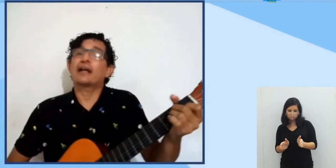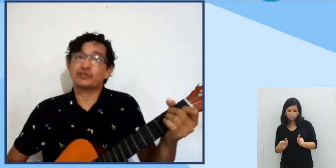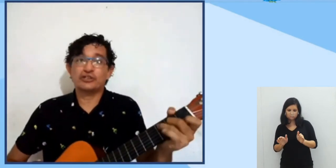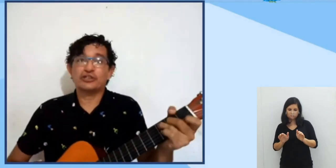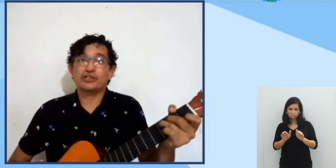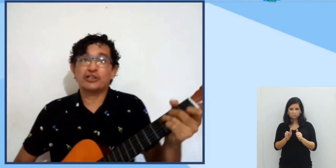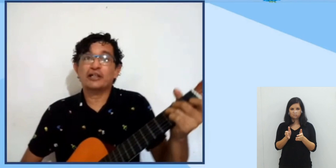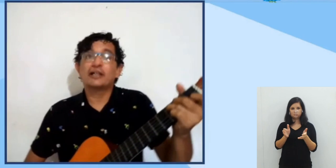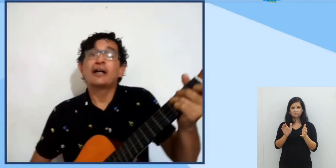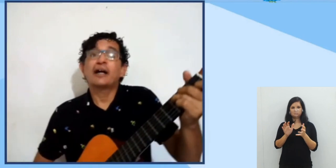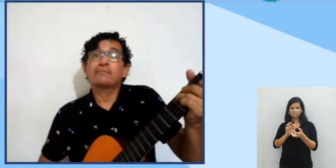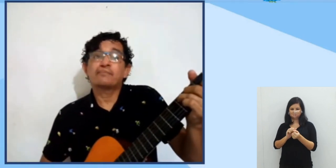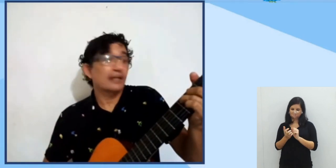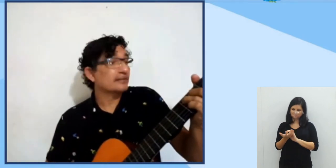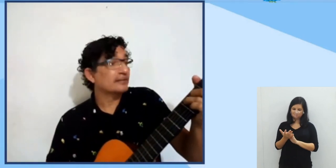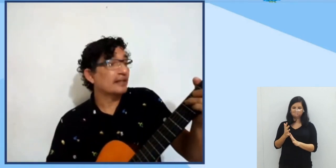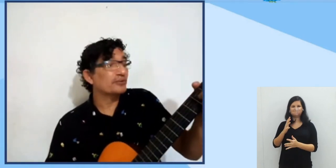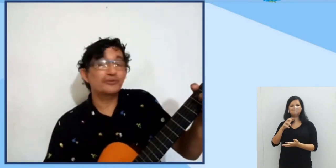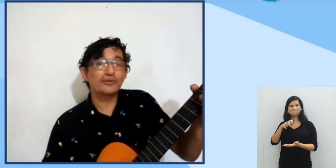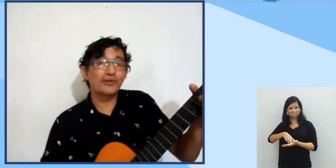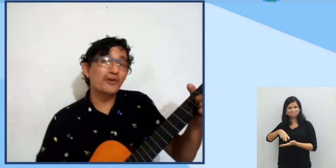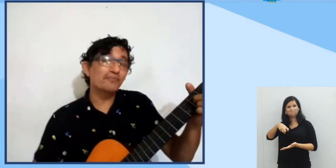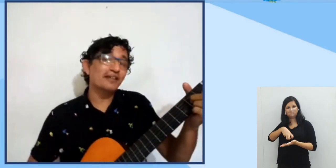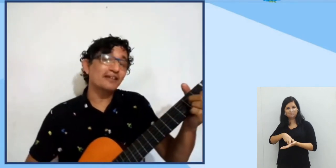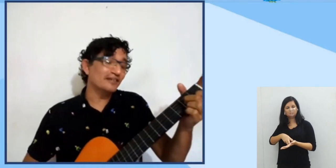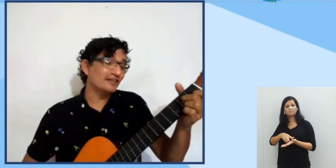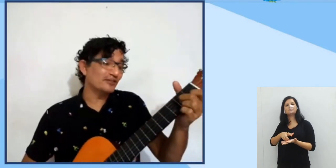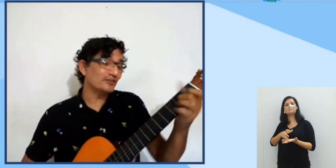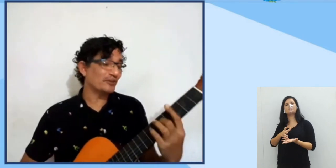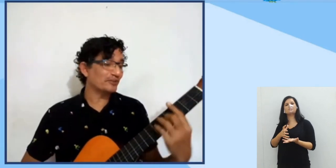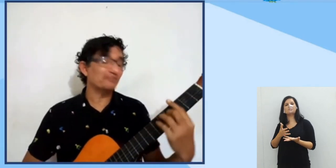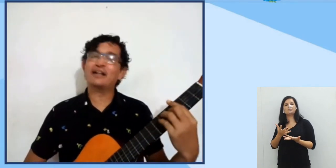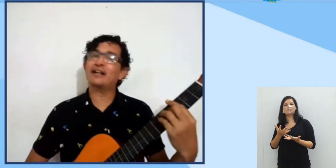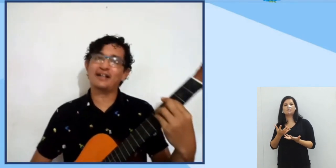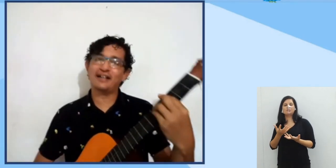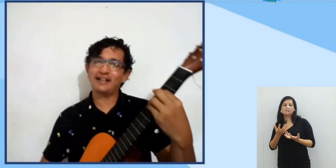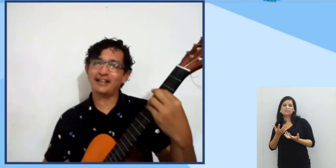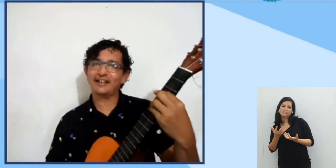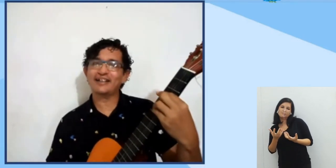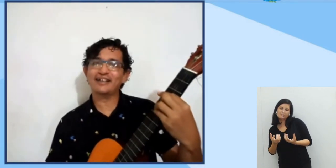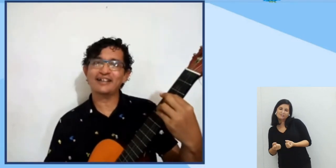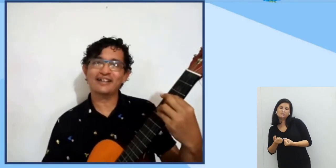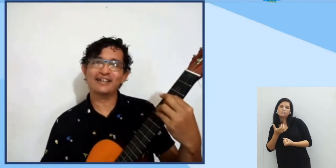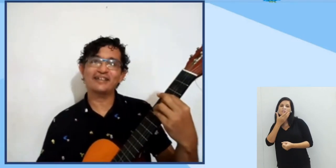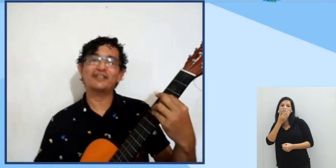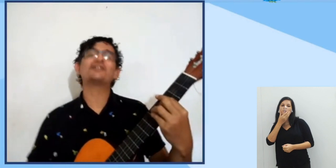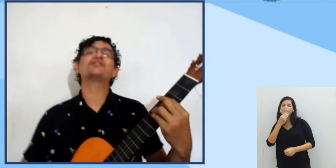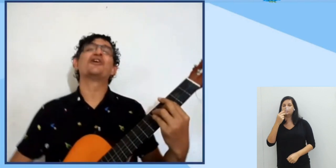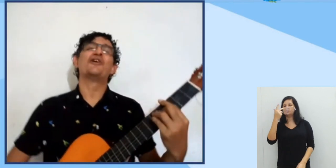modela, castiga a massa dos homens normais.